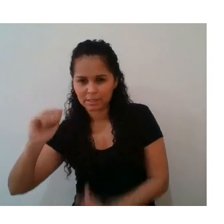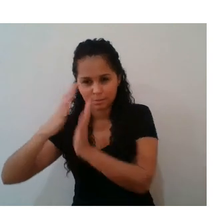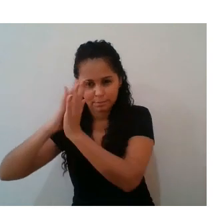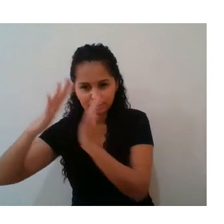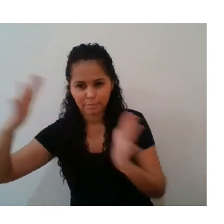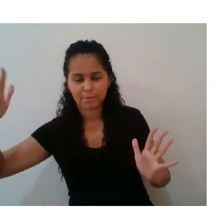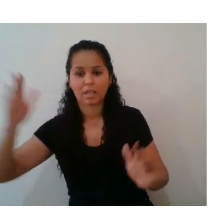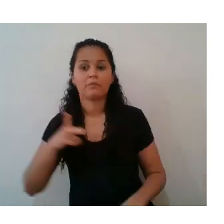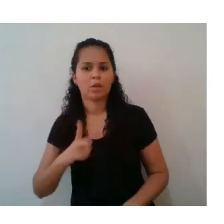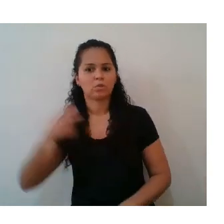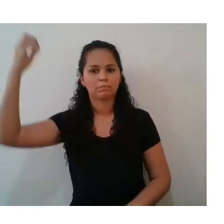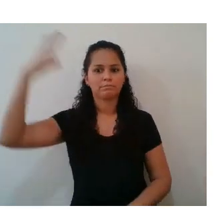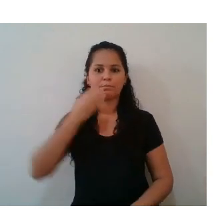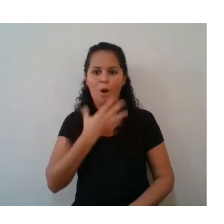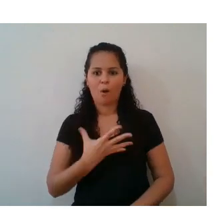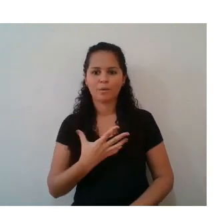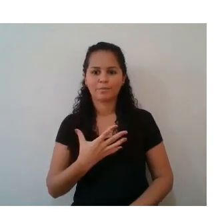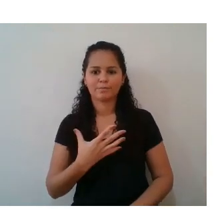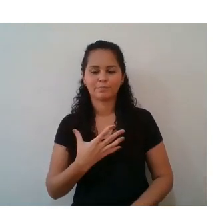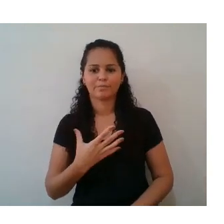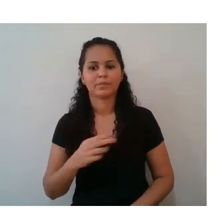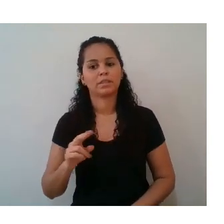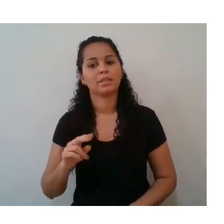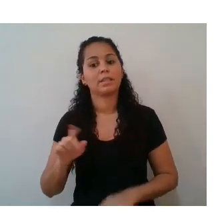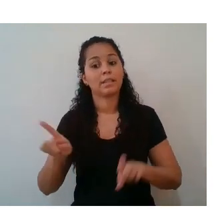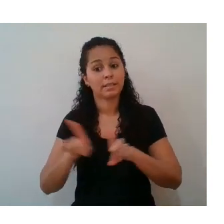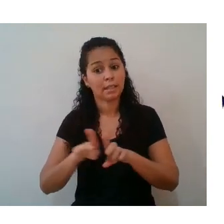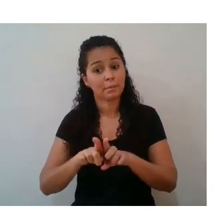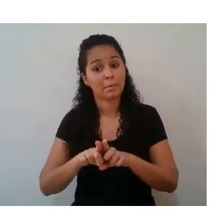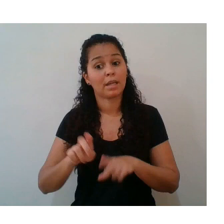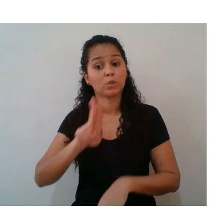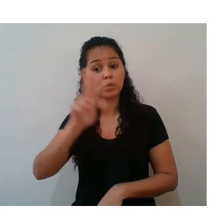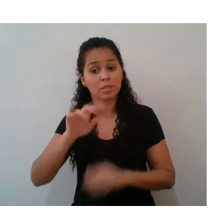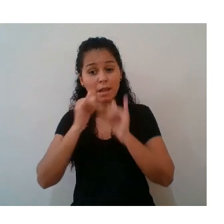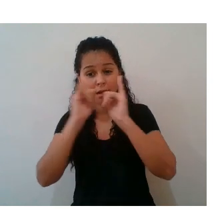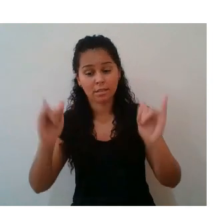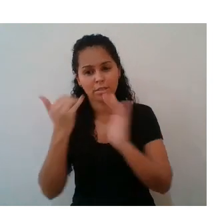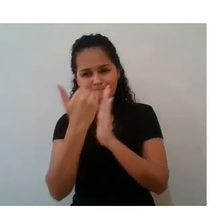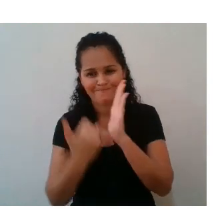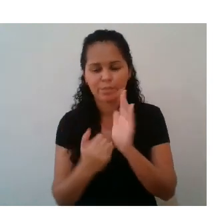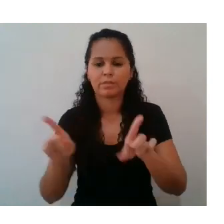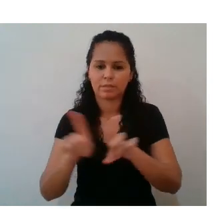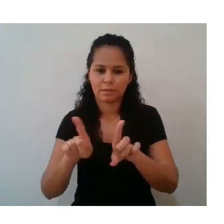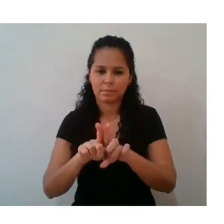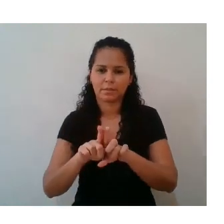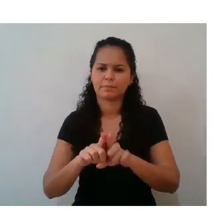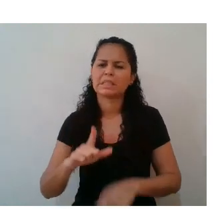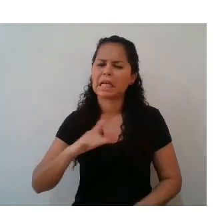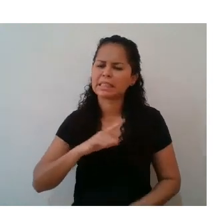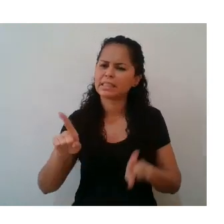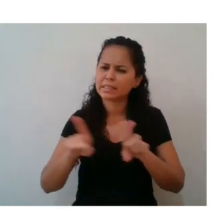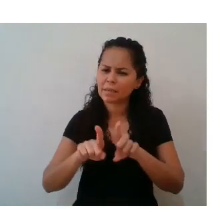ela ainda vai ter ótima luminosidade, ok? E menor consumo. E esse selo